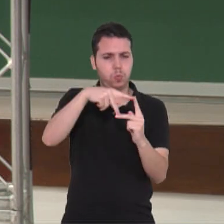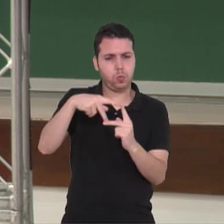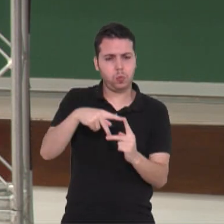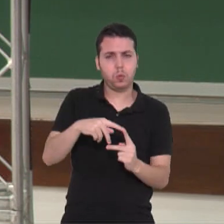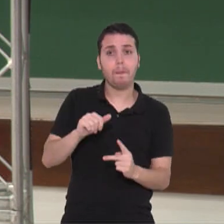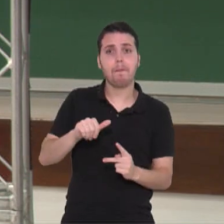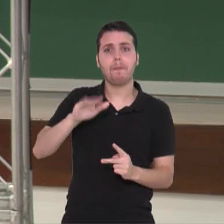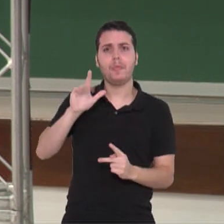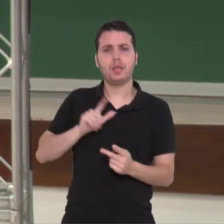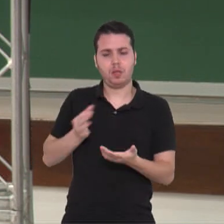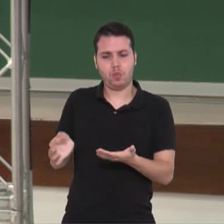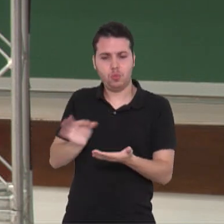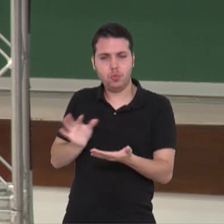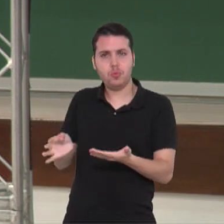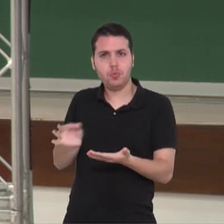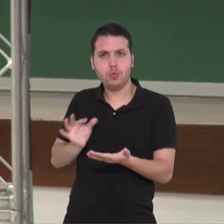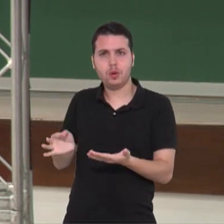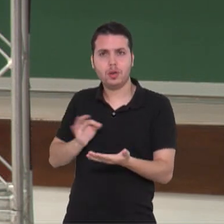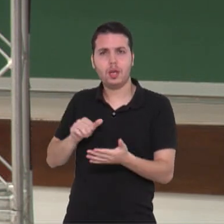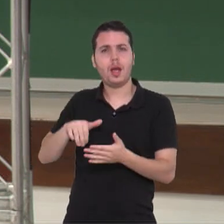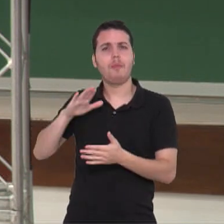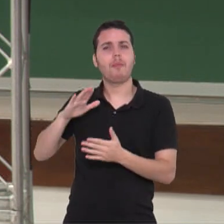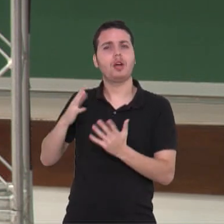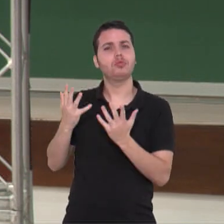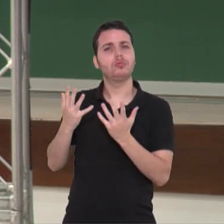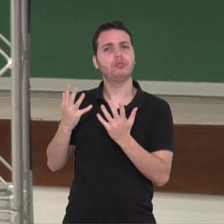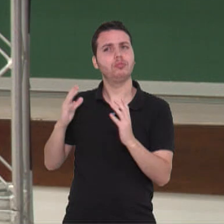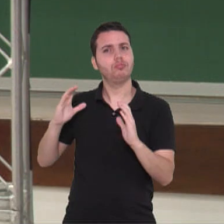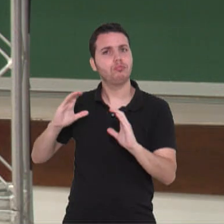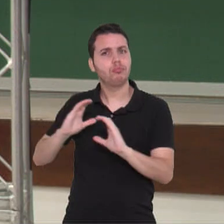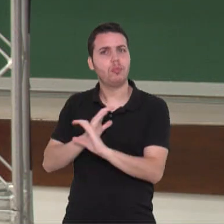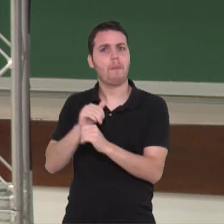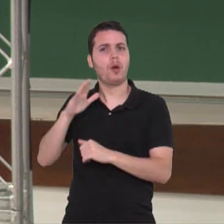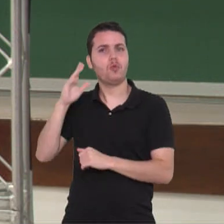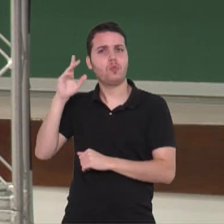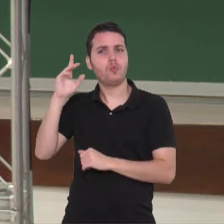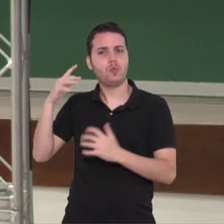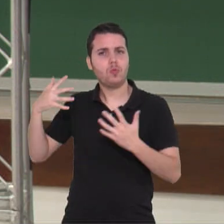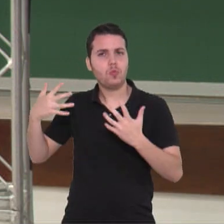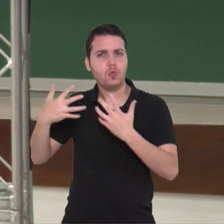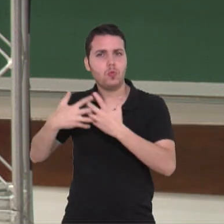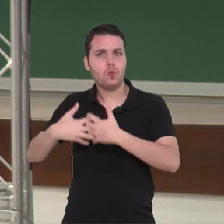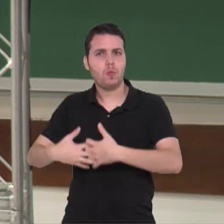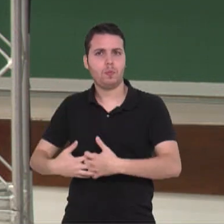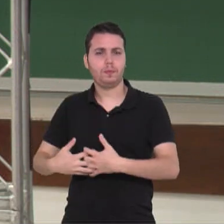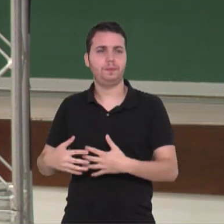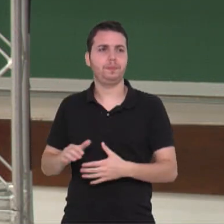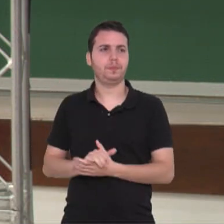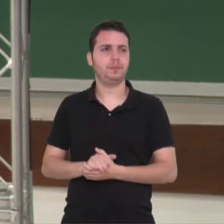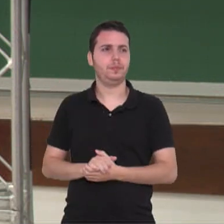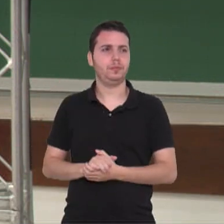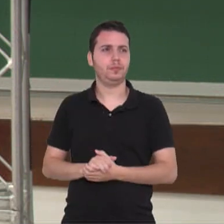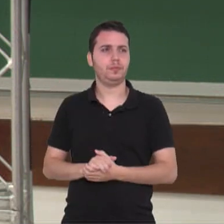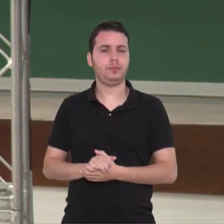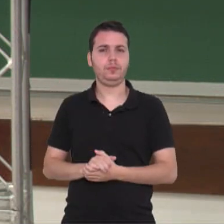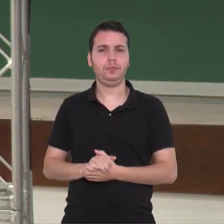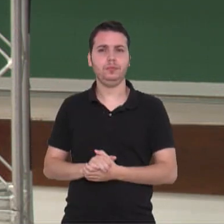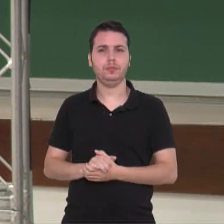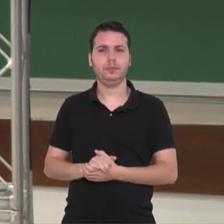mais folhas, ela já é mais complexa. Então, existem essas diferenças. Porém, os